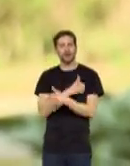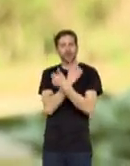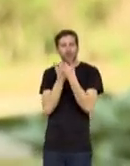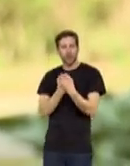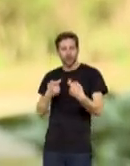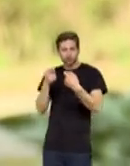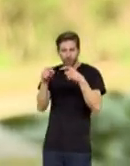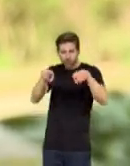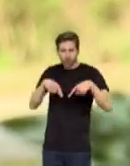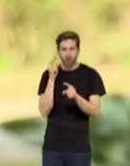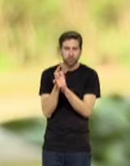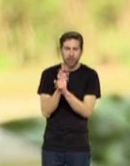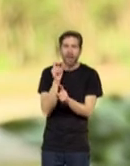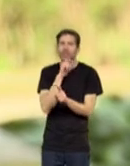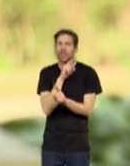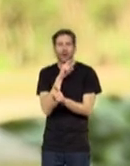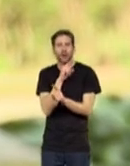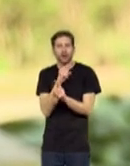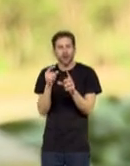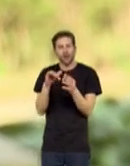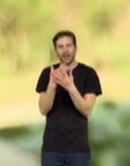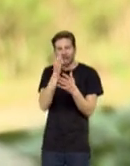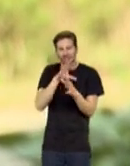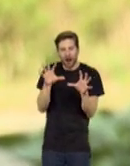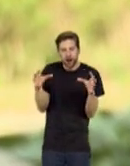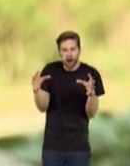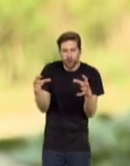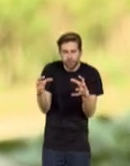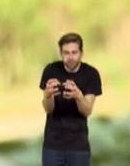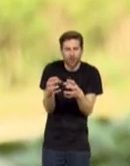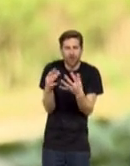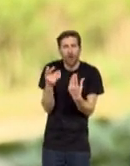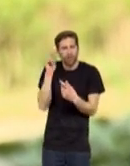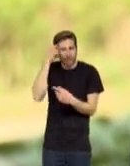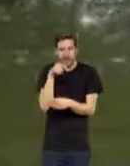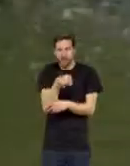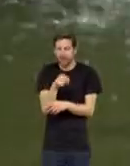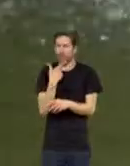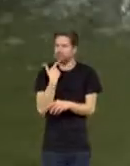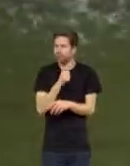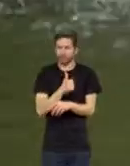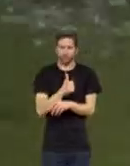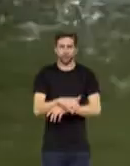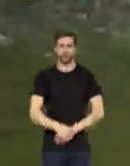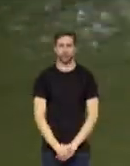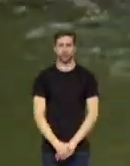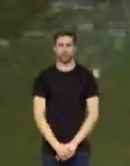cidades sem ficar, digamos, diminuída ou afetada na sua funcionalidade.